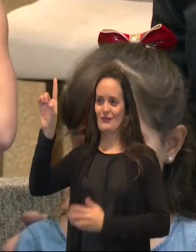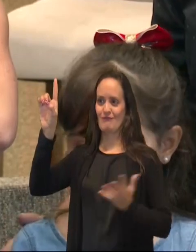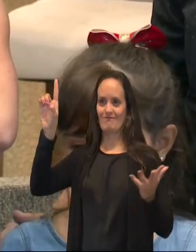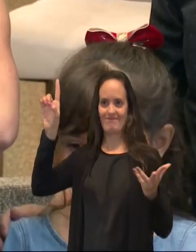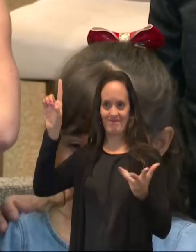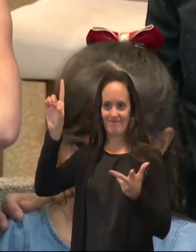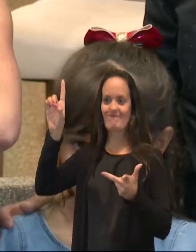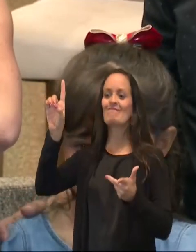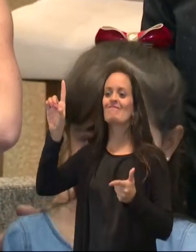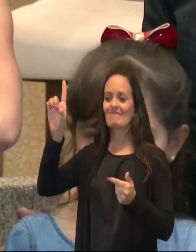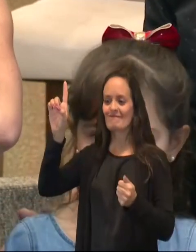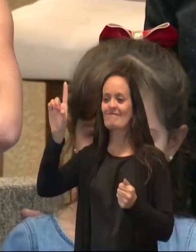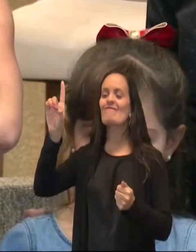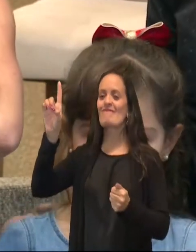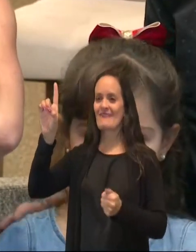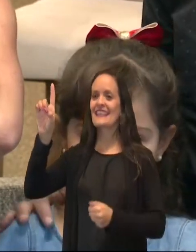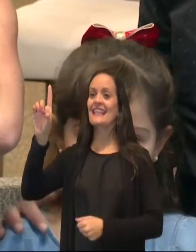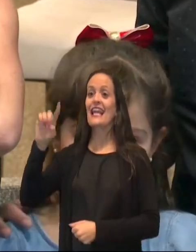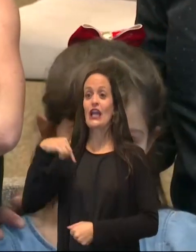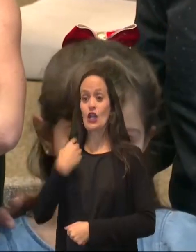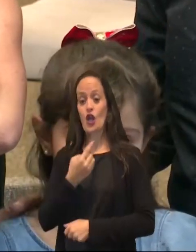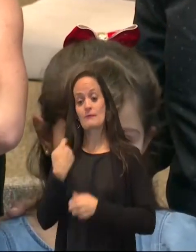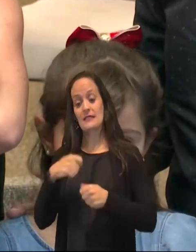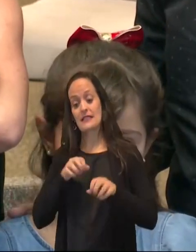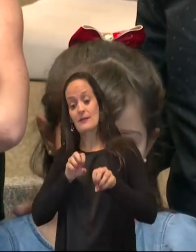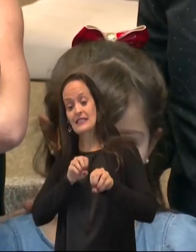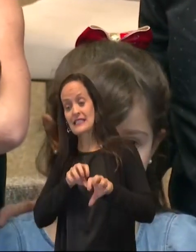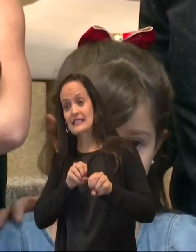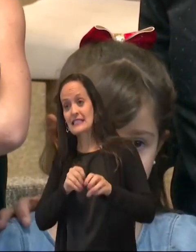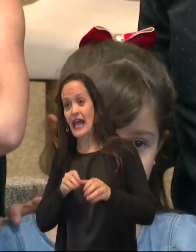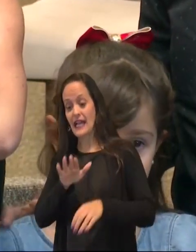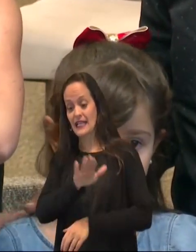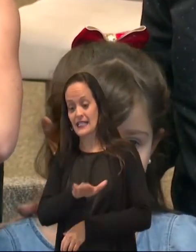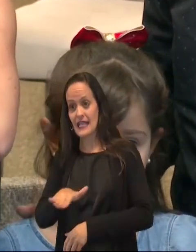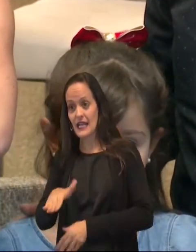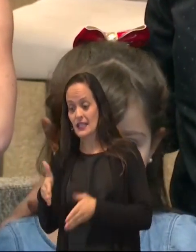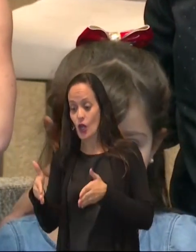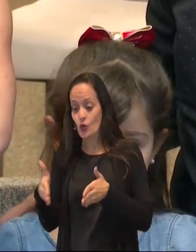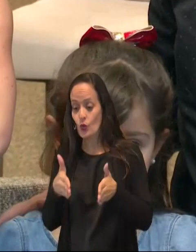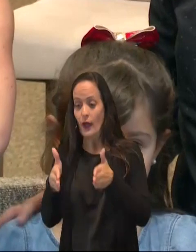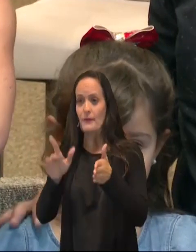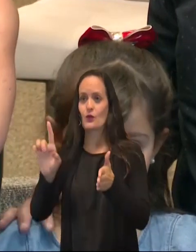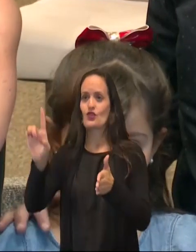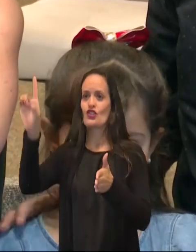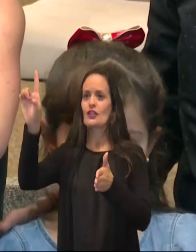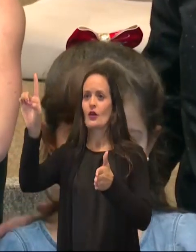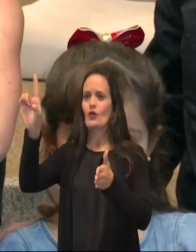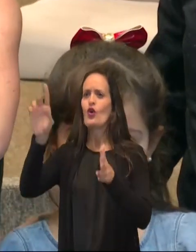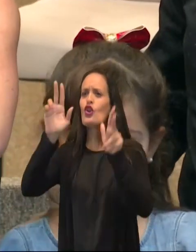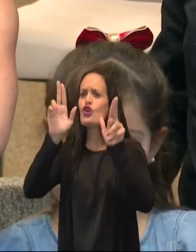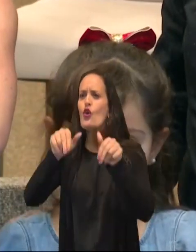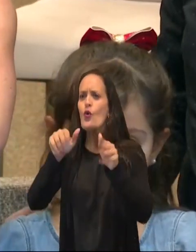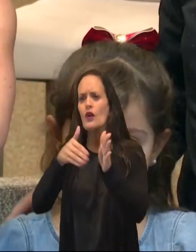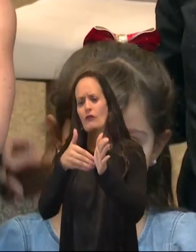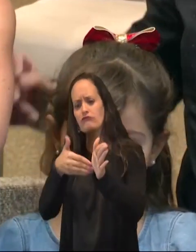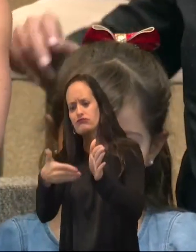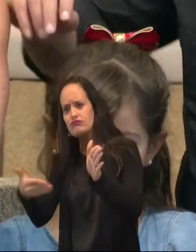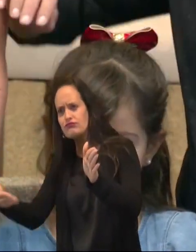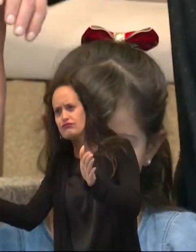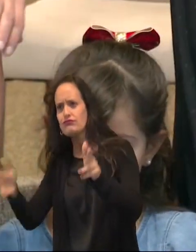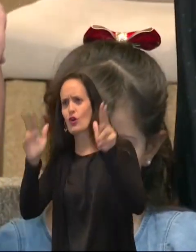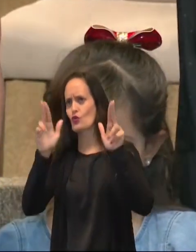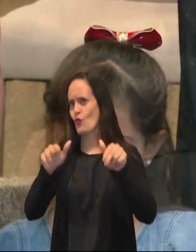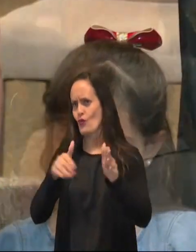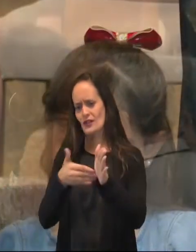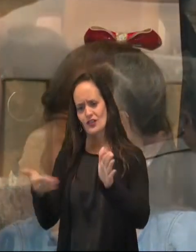orientar o menino no caminho que deve andar, para que ele nunca se desvie dele. dos caminhos do Senhor. Deus o